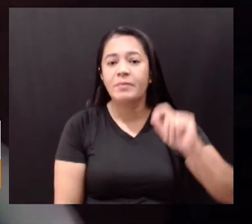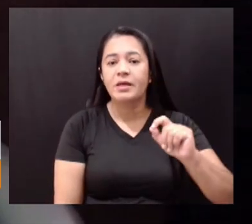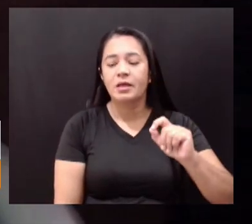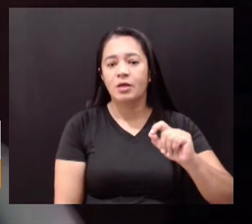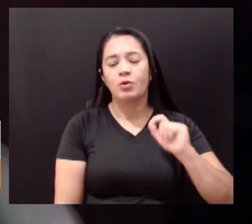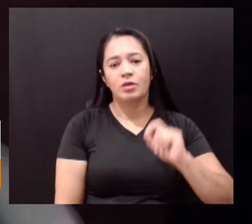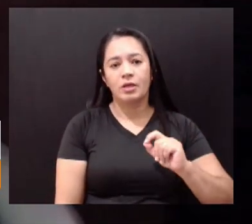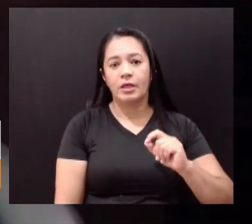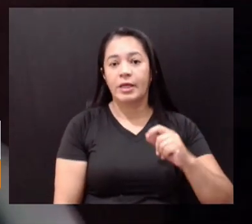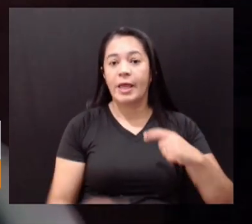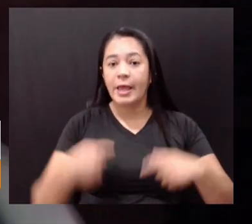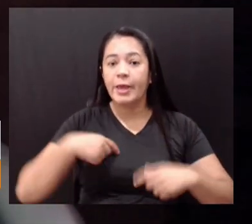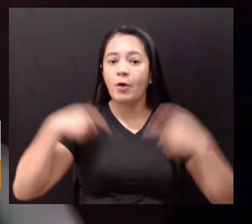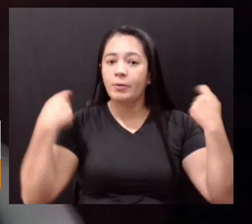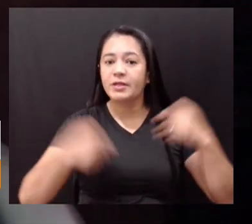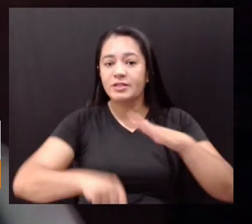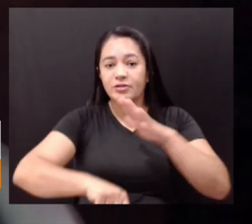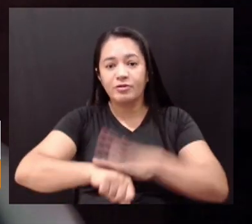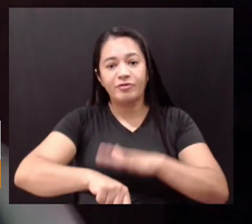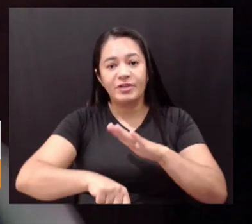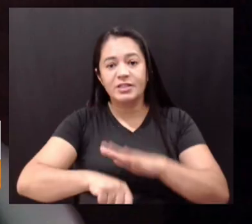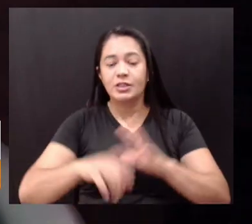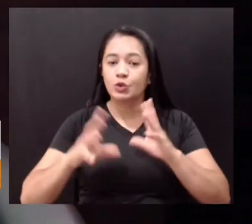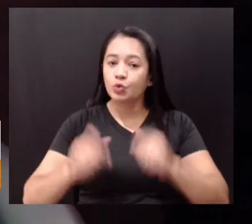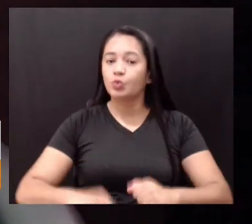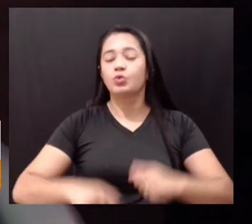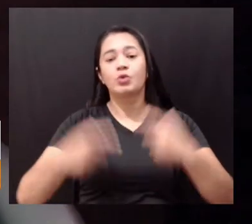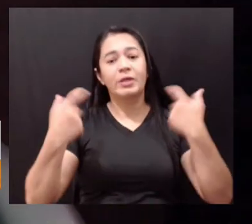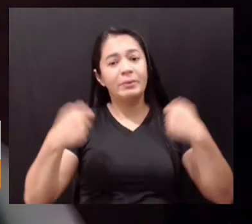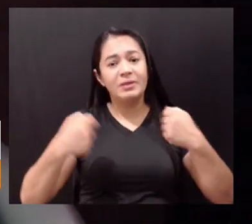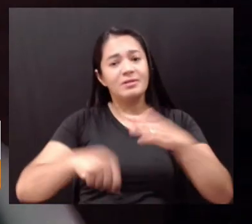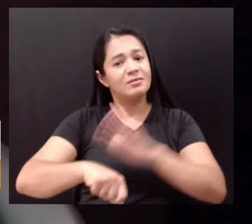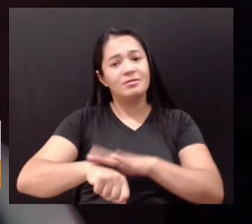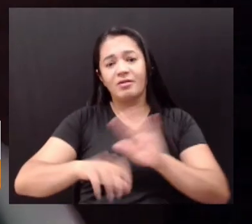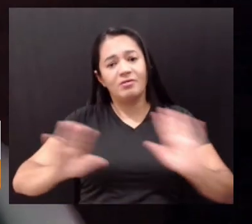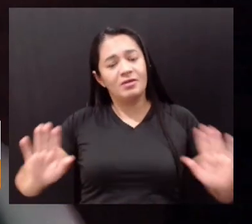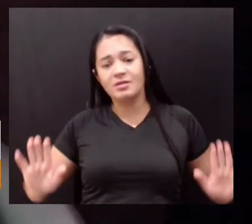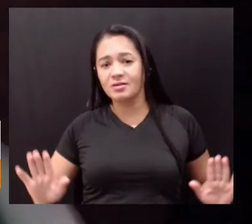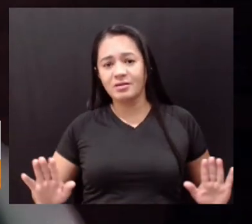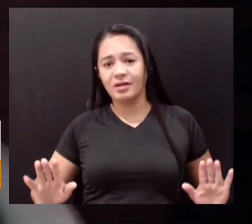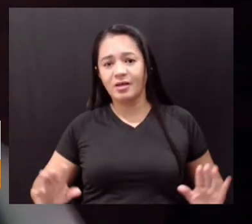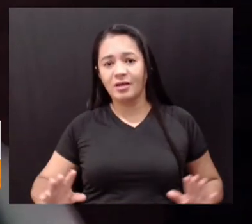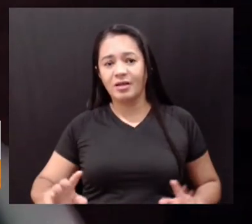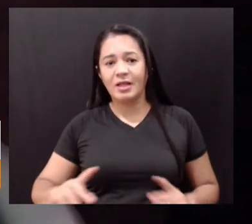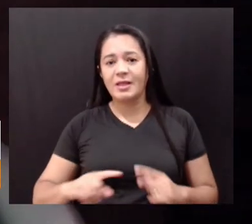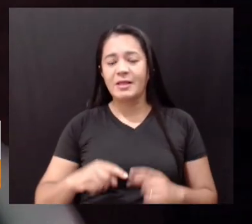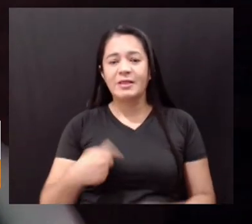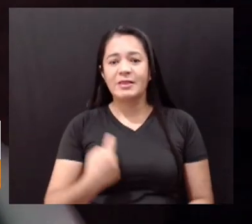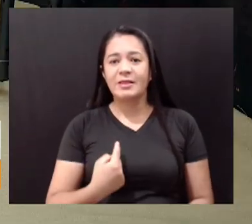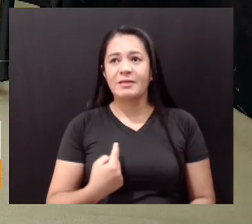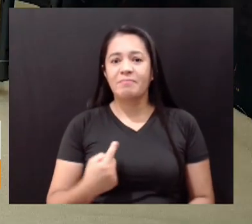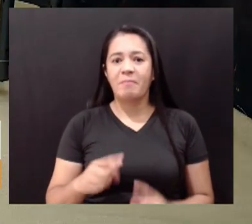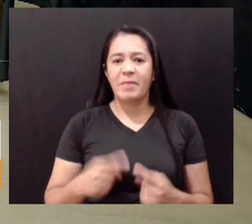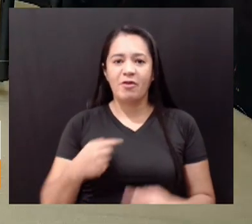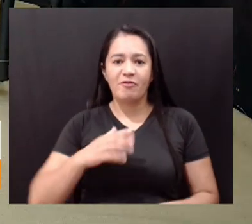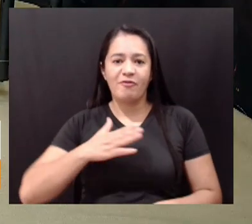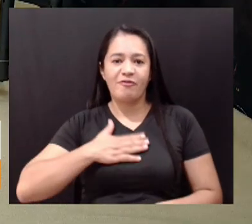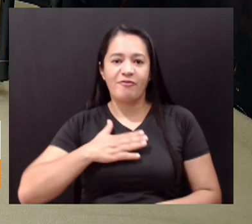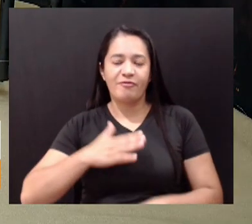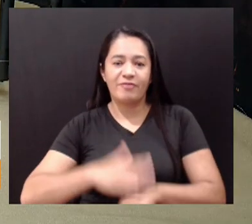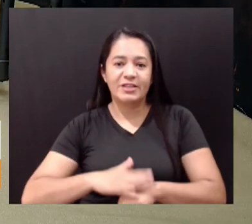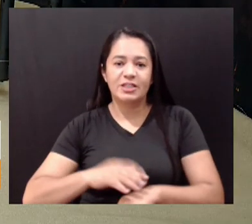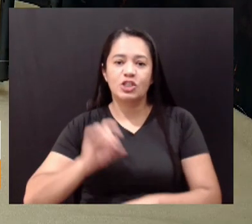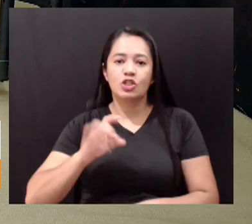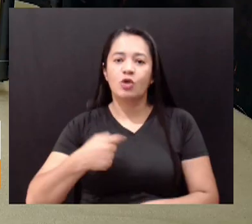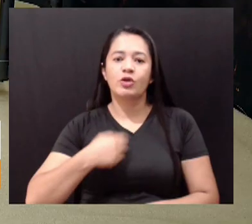é a minha vontade, é a grande dificuldade, o grande desafio que a gente tem com essa geração principalmente. É algo que preocupa,